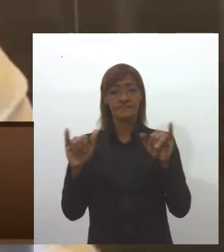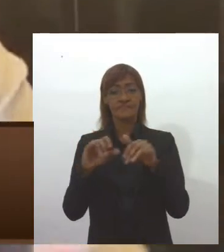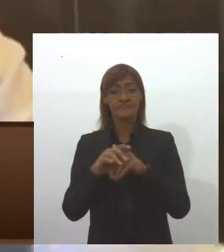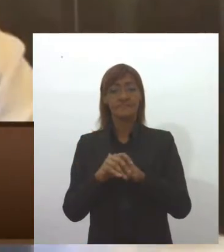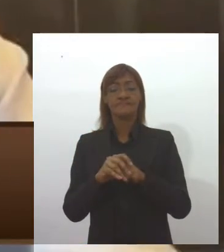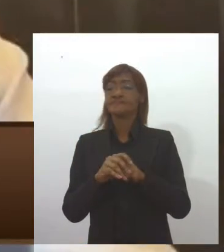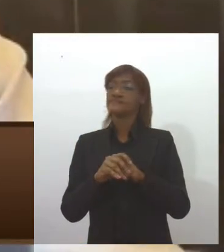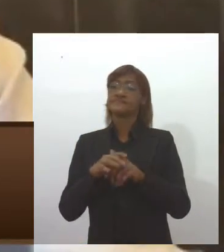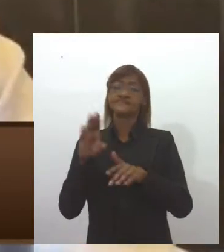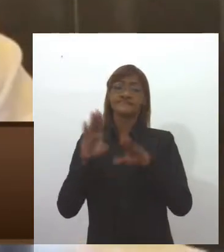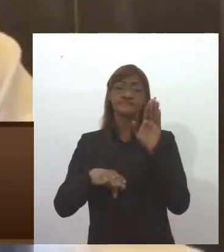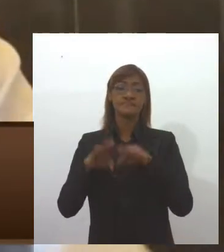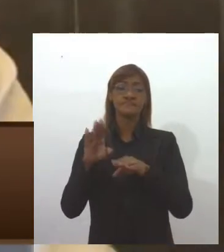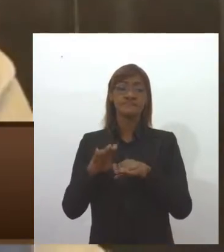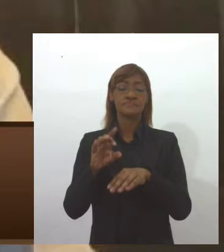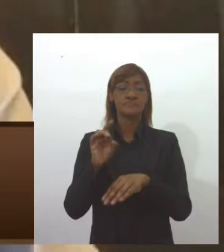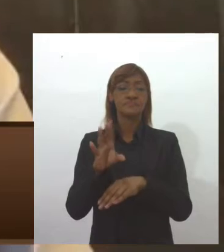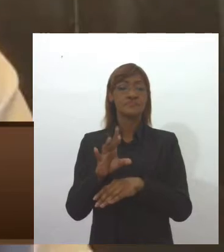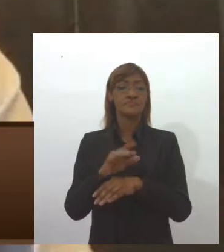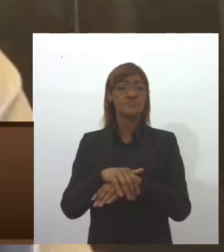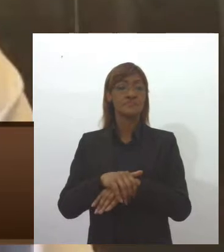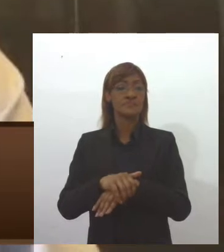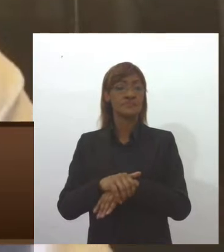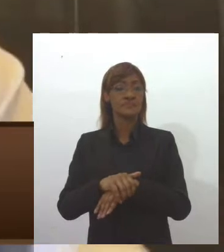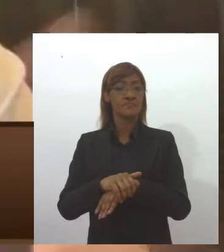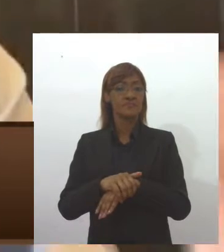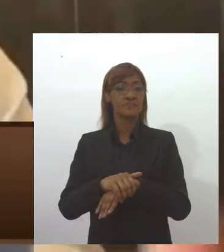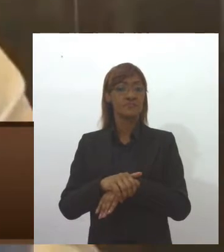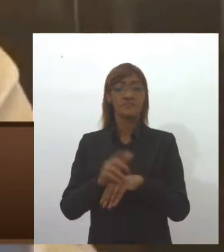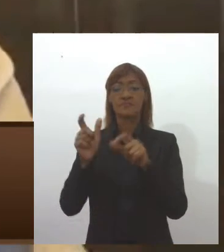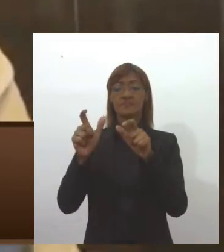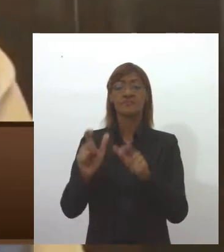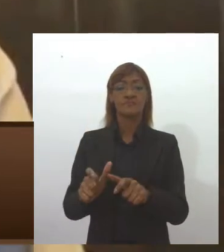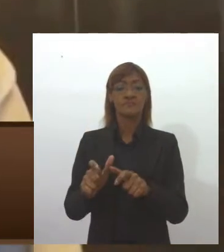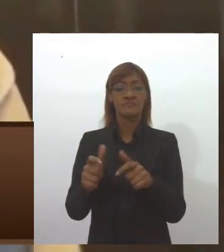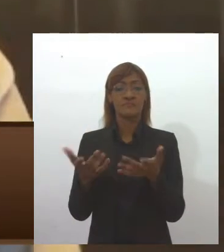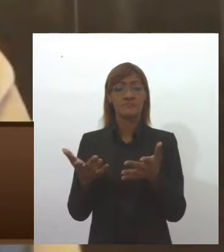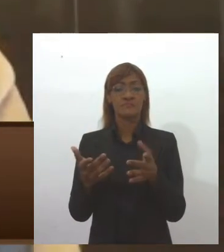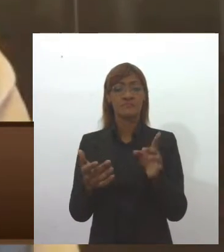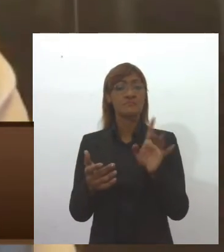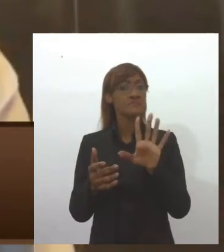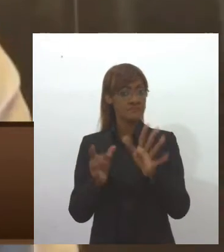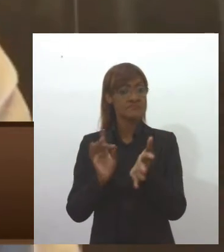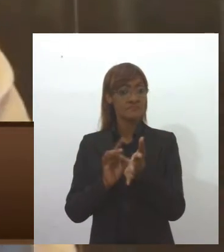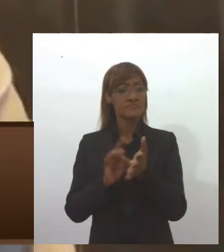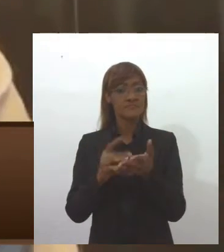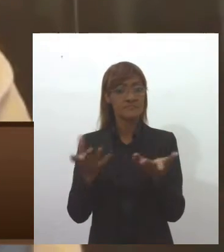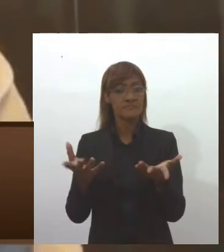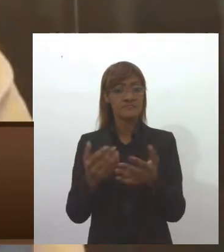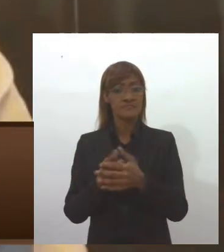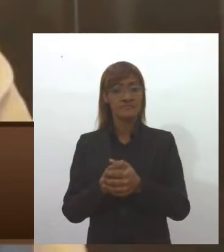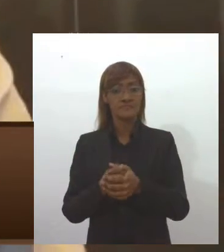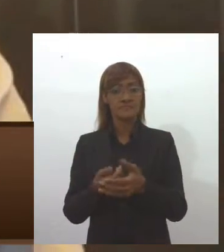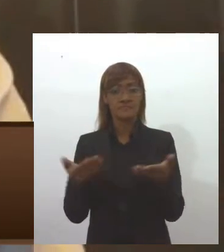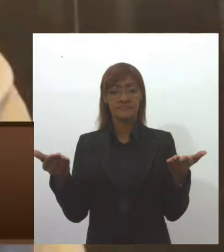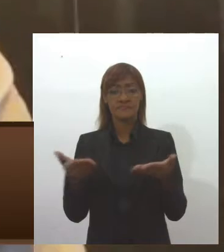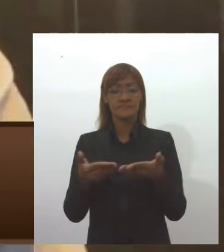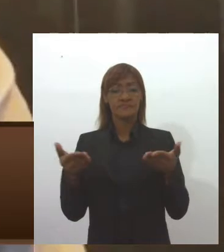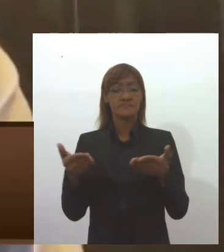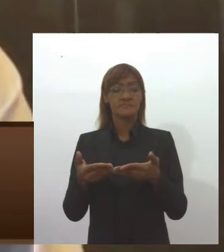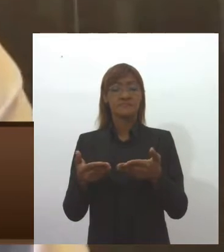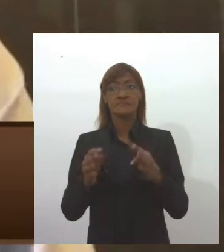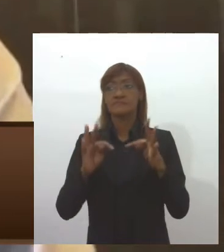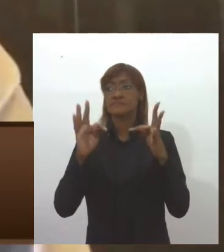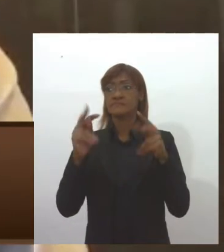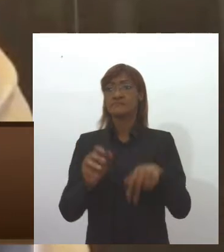diziam, a BH só pensa em divulgar o destino, não pensa em outra coisa. Mas era o que realmente está aí hoje, praticamente todos os estados fazendo